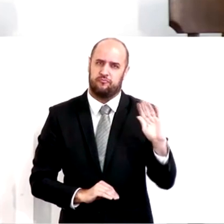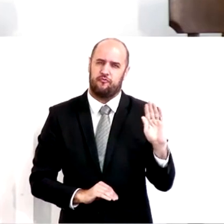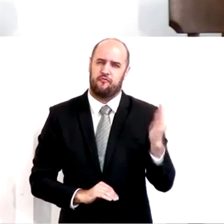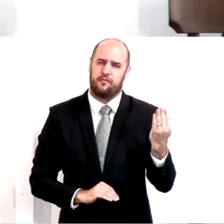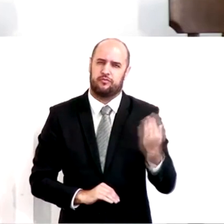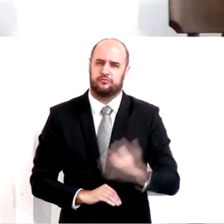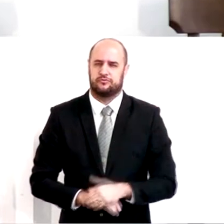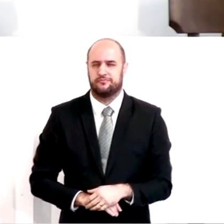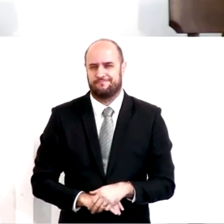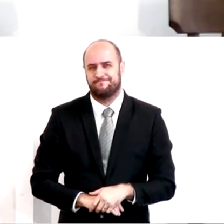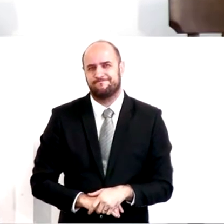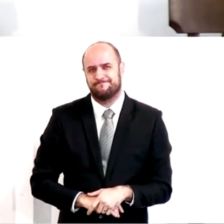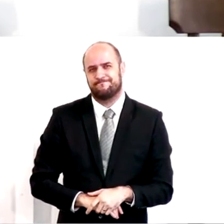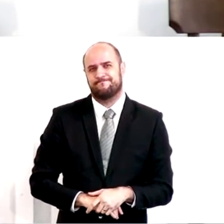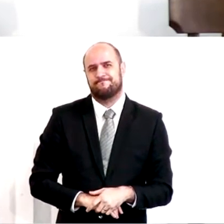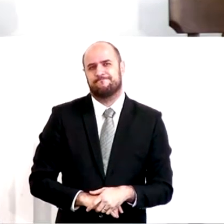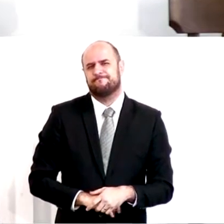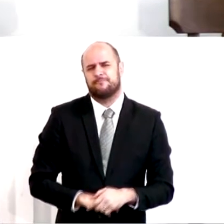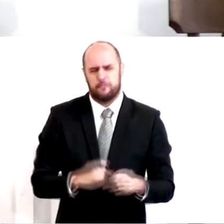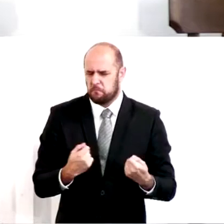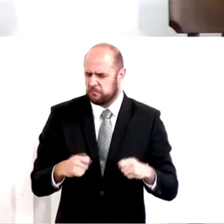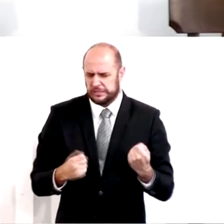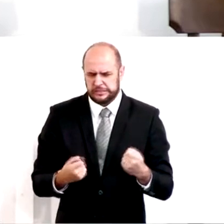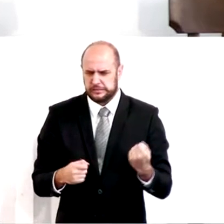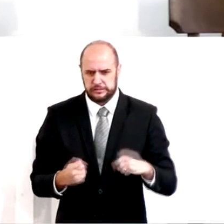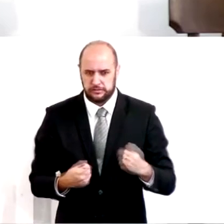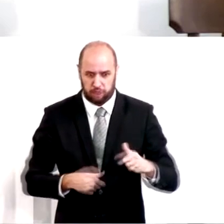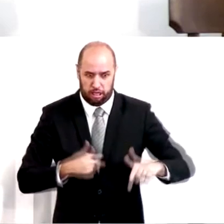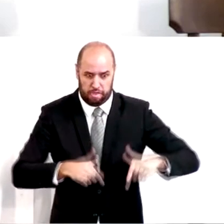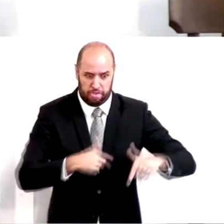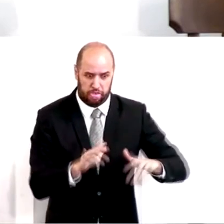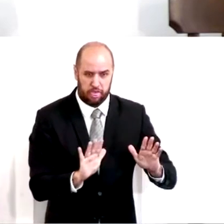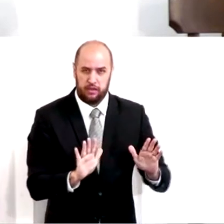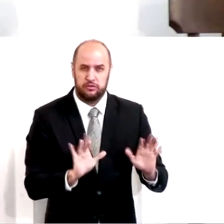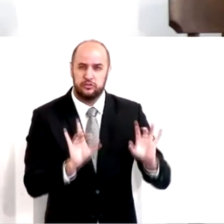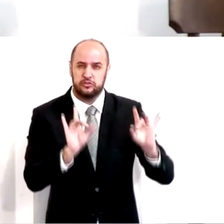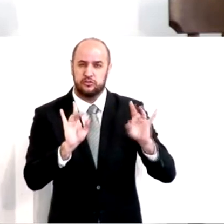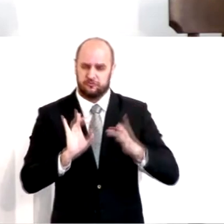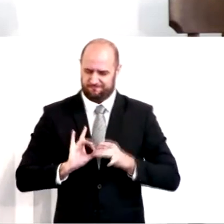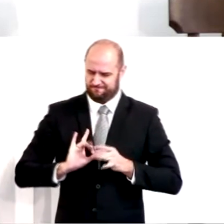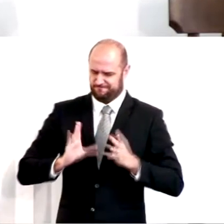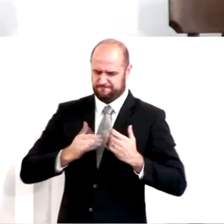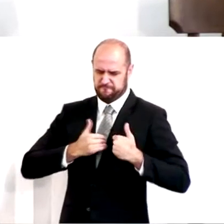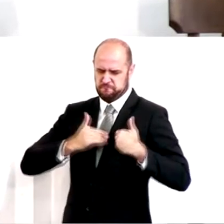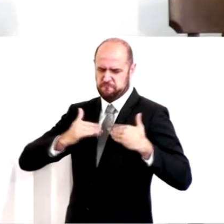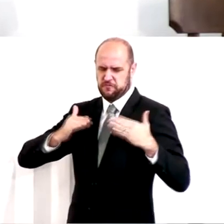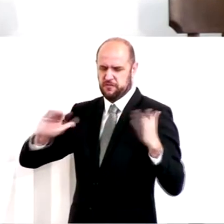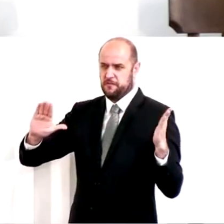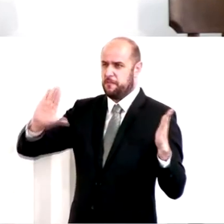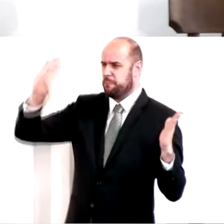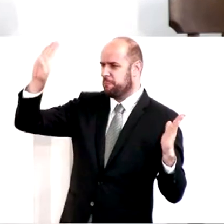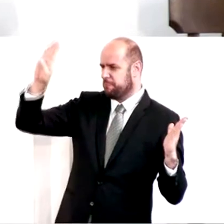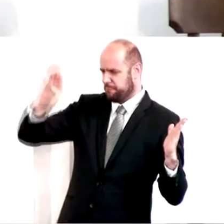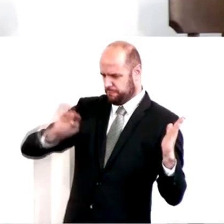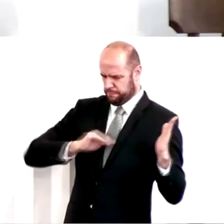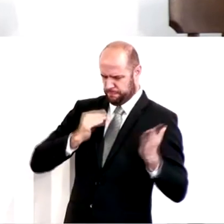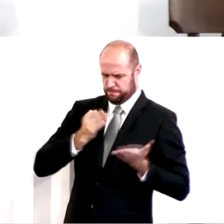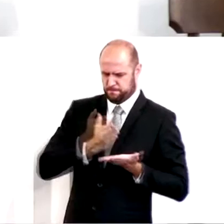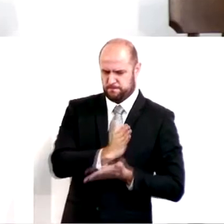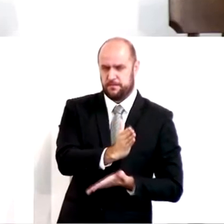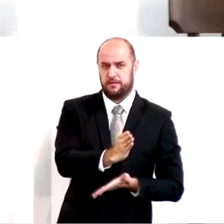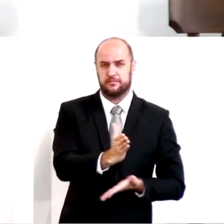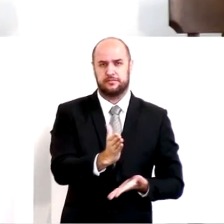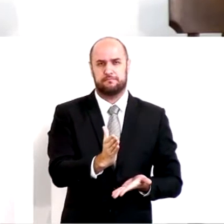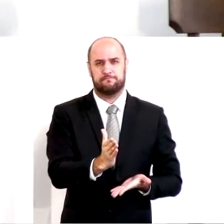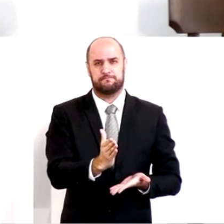Ele não precisaria fazer muito. Só deixar que a palavra de Deus passasse por ele. Só a palavra de Deus. Mas,